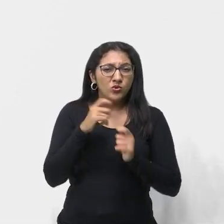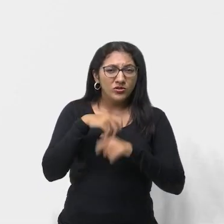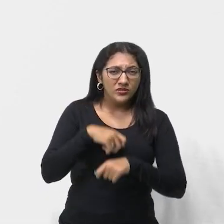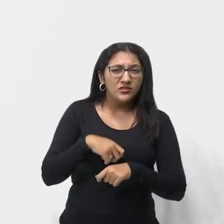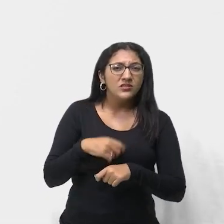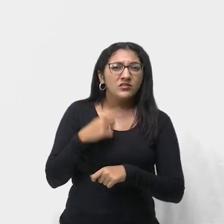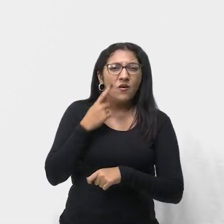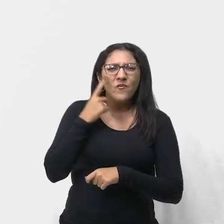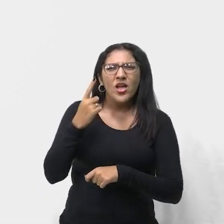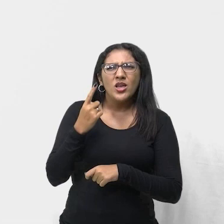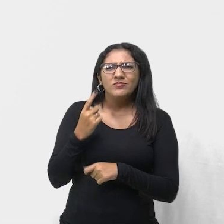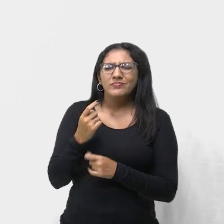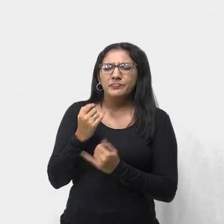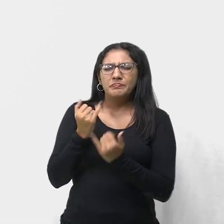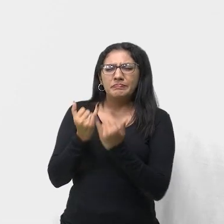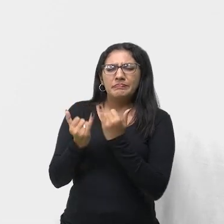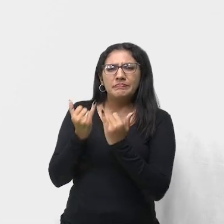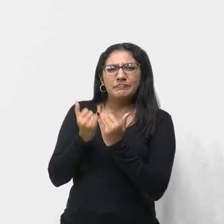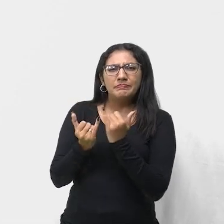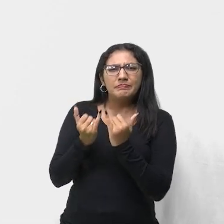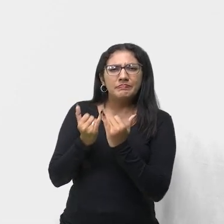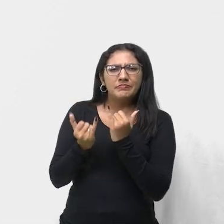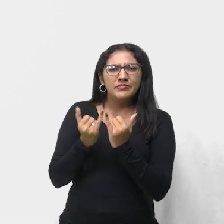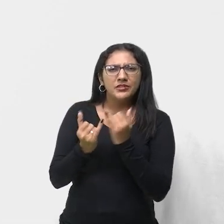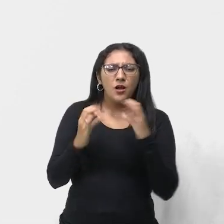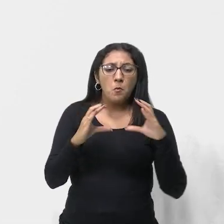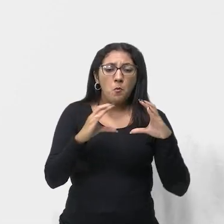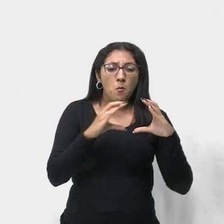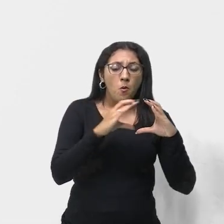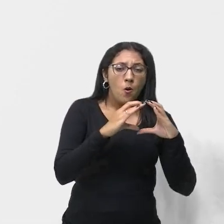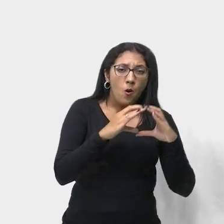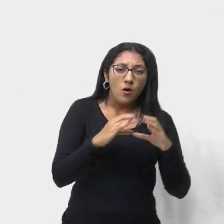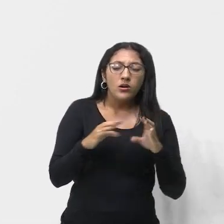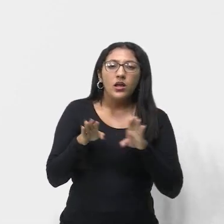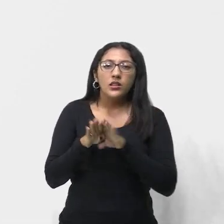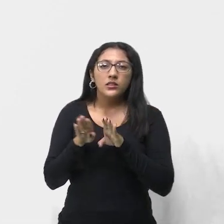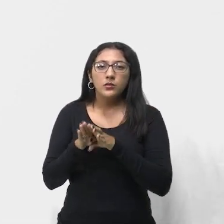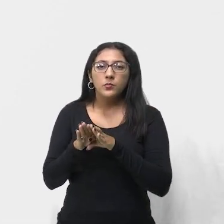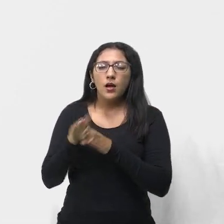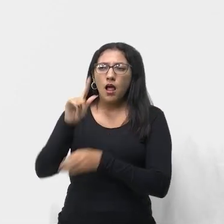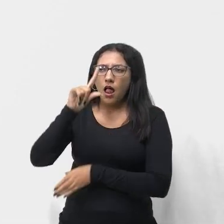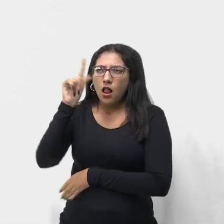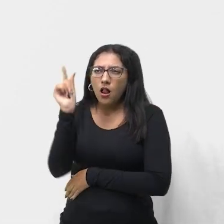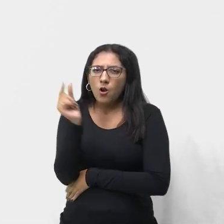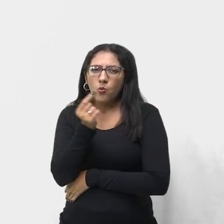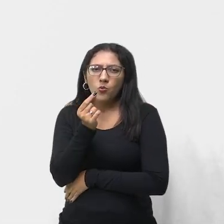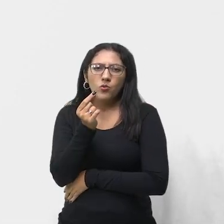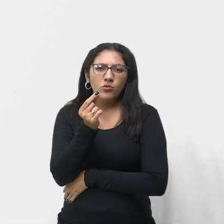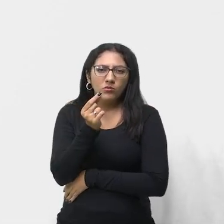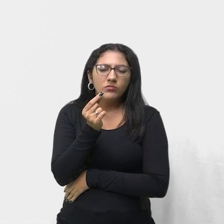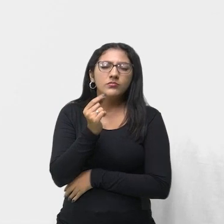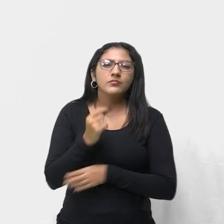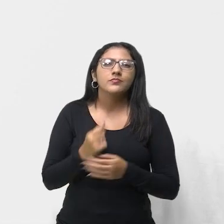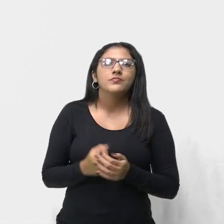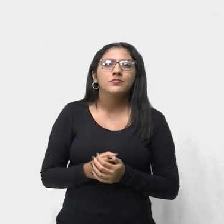possível enxergar alguma semelhança entre a bola e a lua? Na próxima